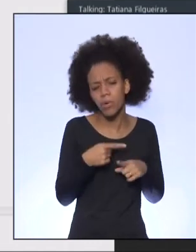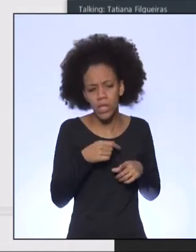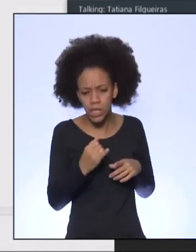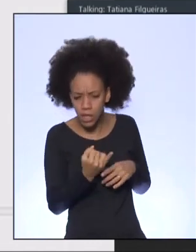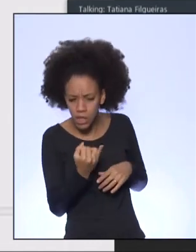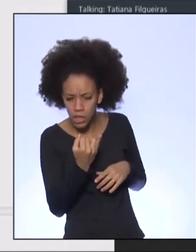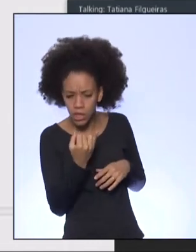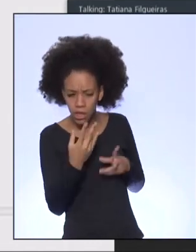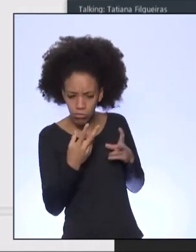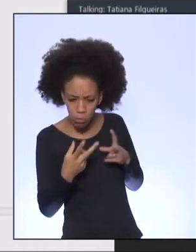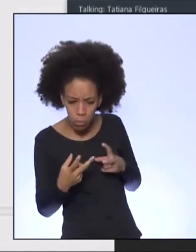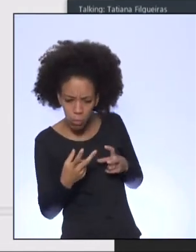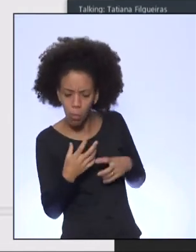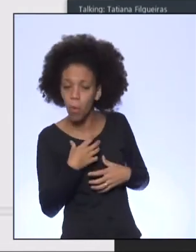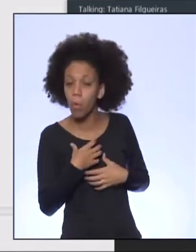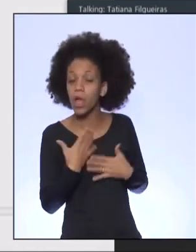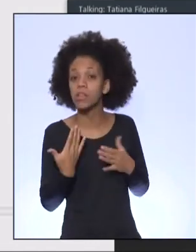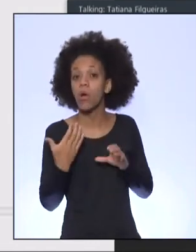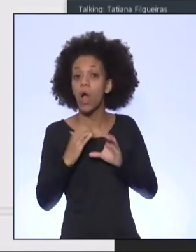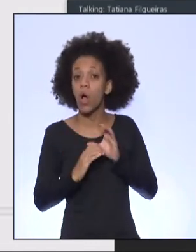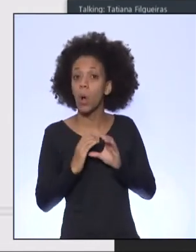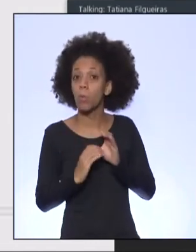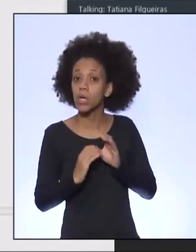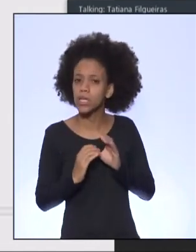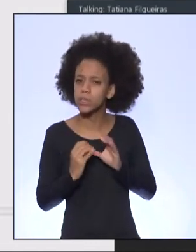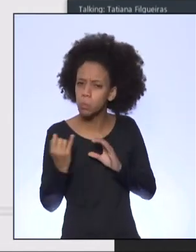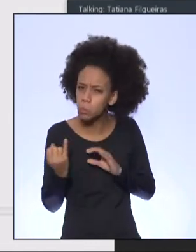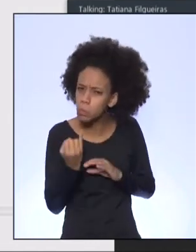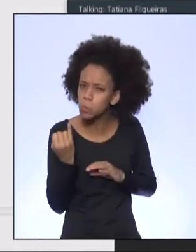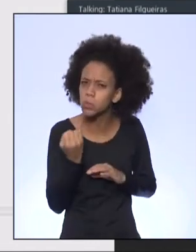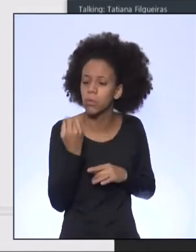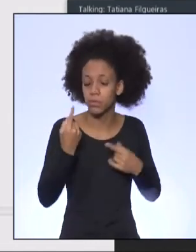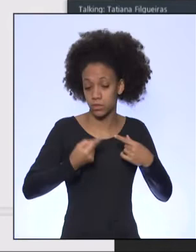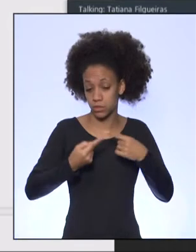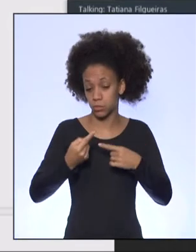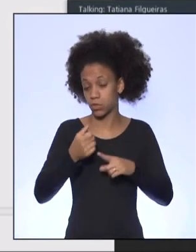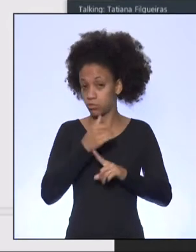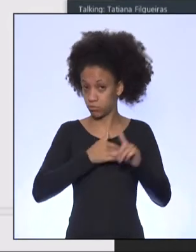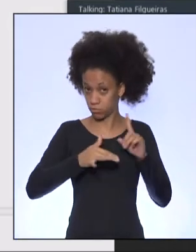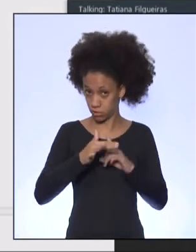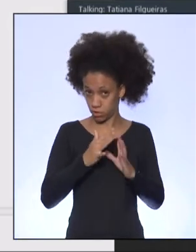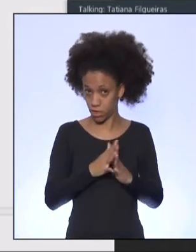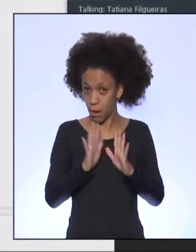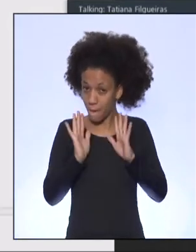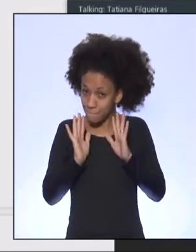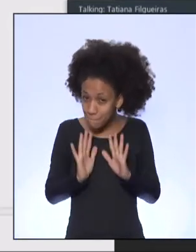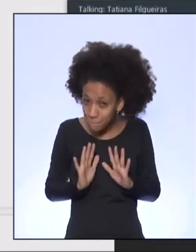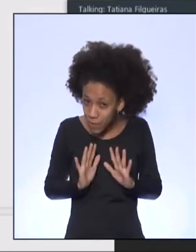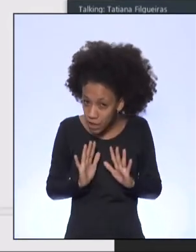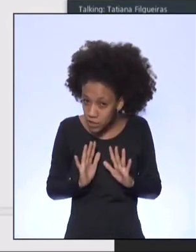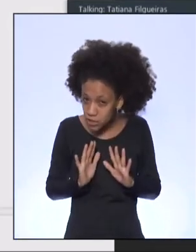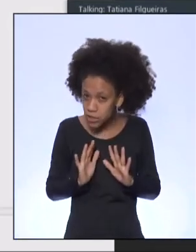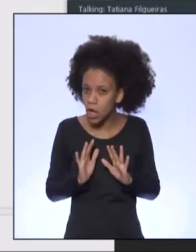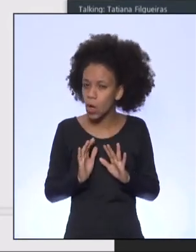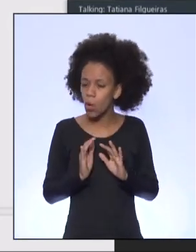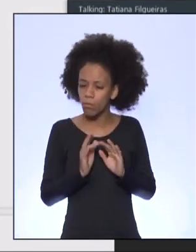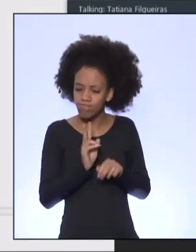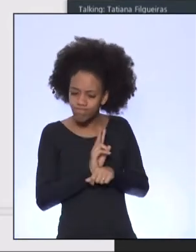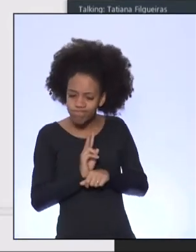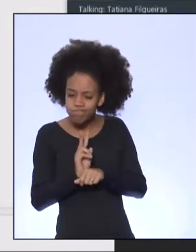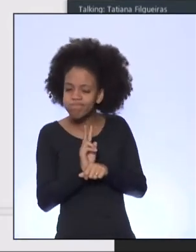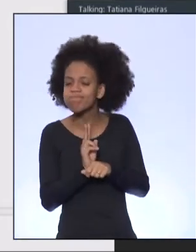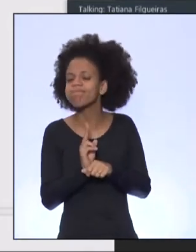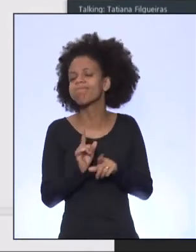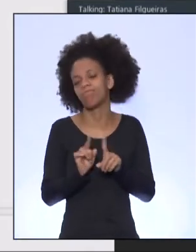são as evidências. Então, comunicação é um aspecto muito importante para a política pública. Mas o monitoramento também, porque senão se a gente